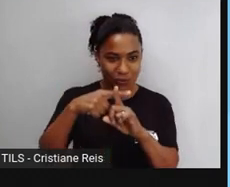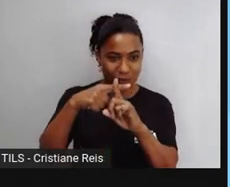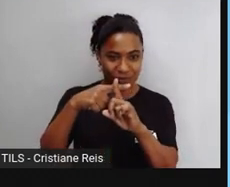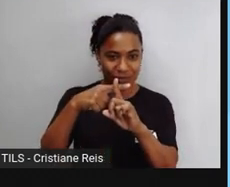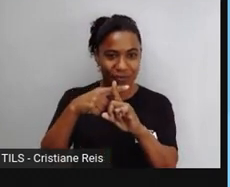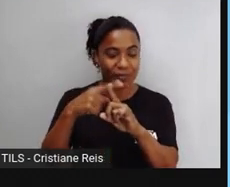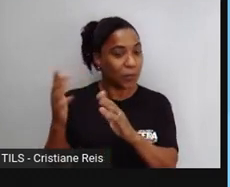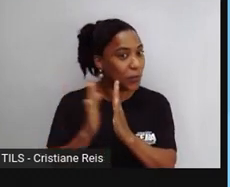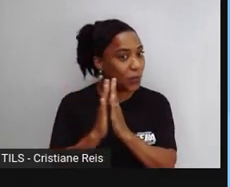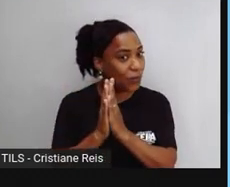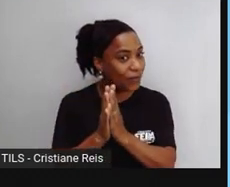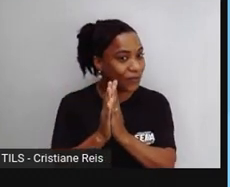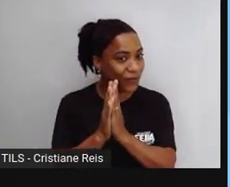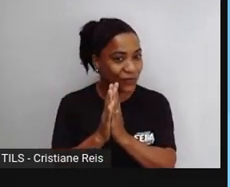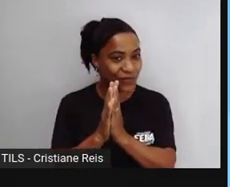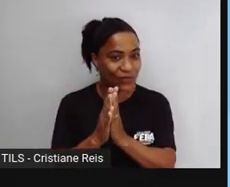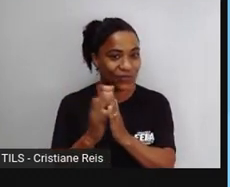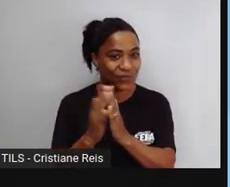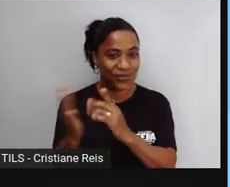Ajudem-me, por favor.